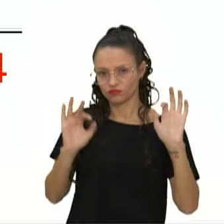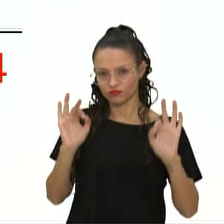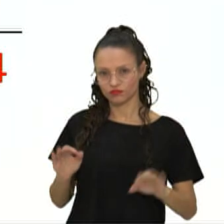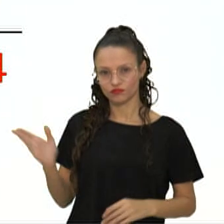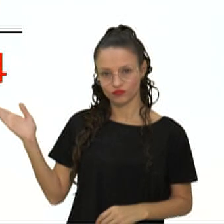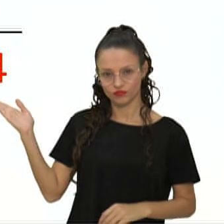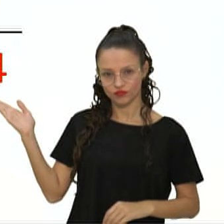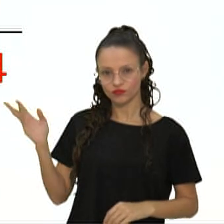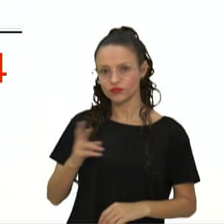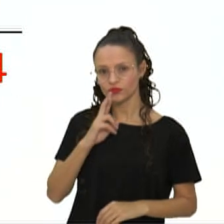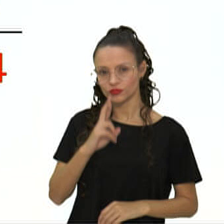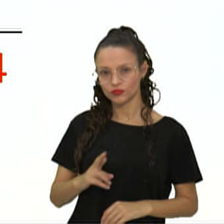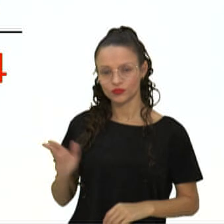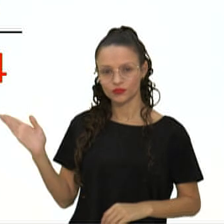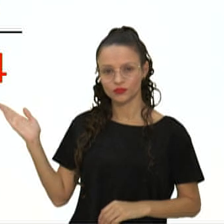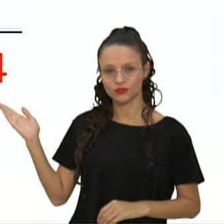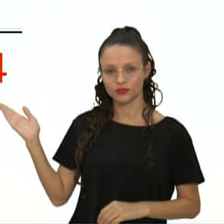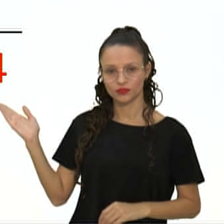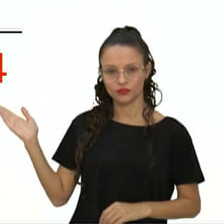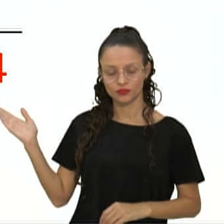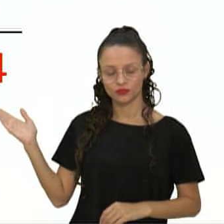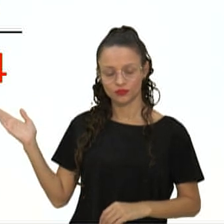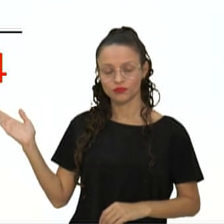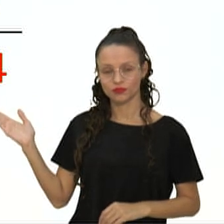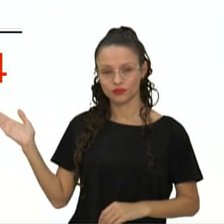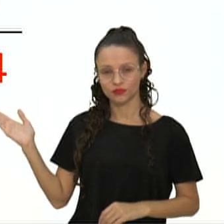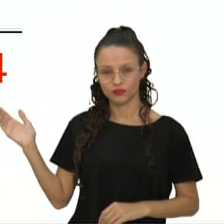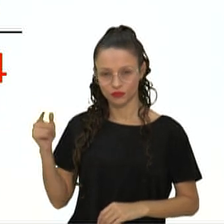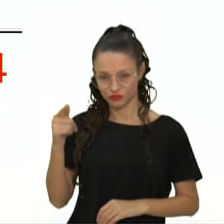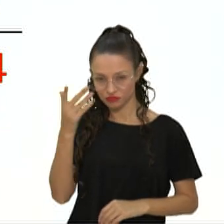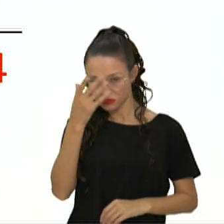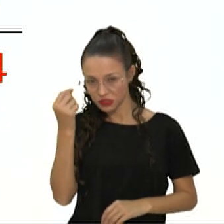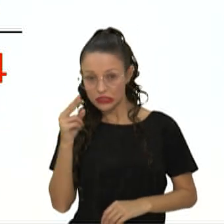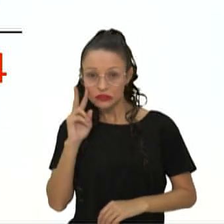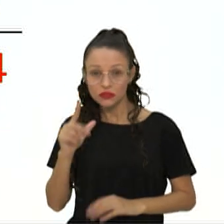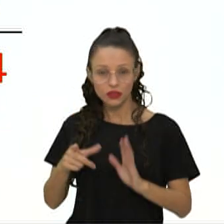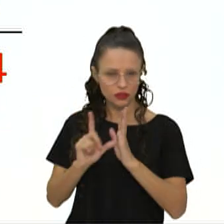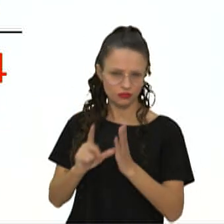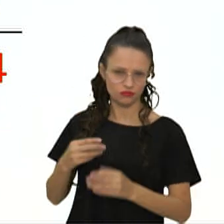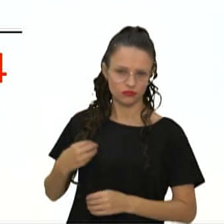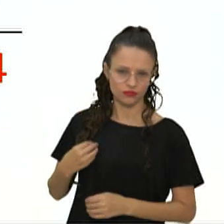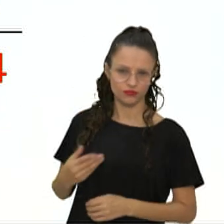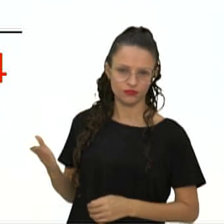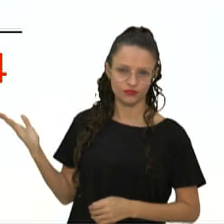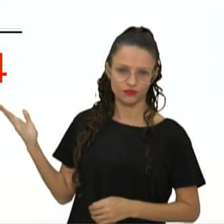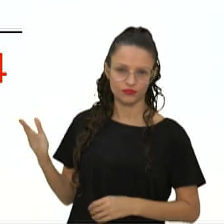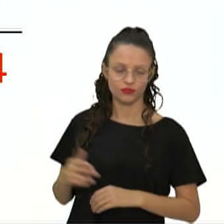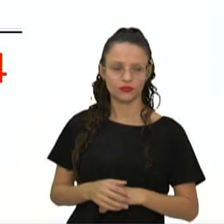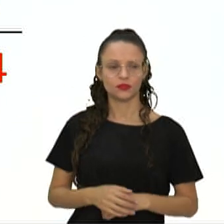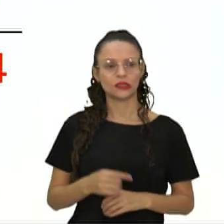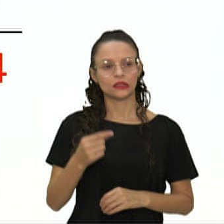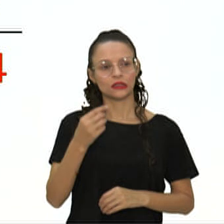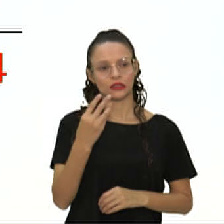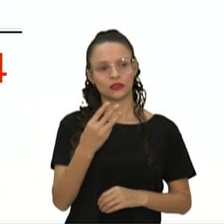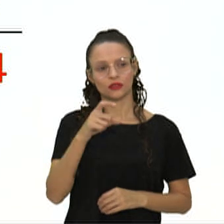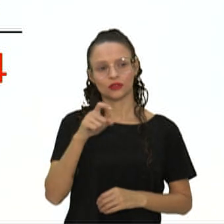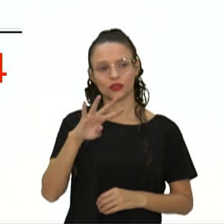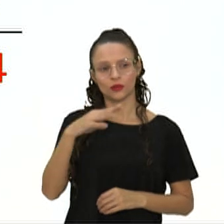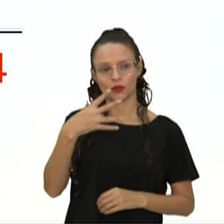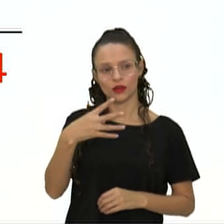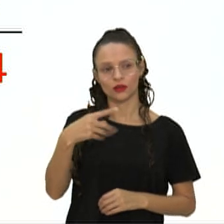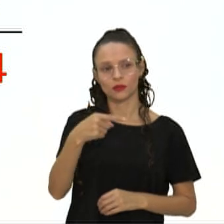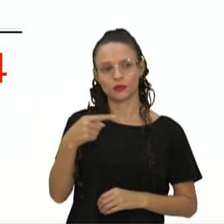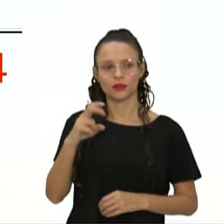aqui a respostinha para quem esqueceu de conferir antes. Tá? Então, 3x à quarta menos 5x ao cubo